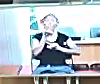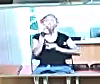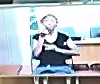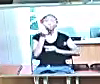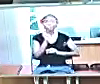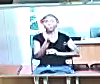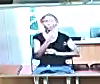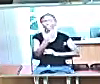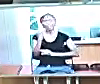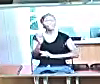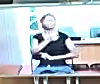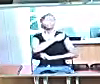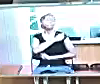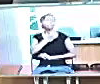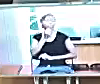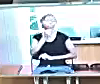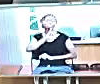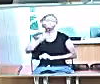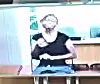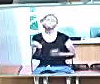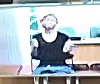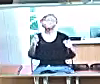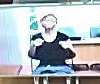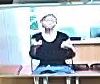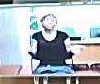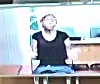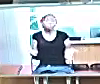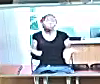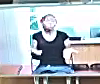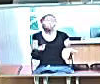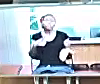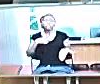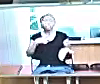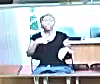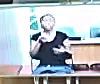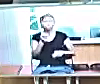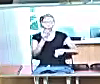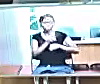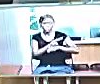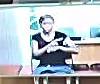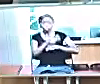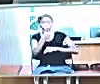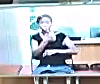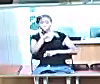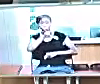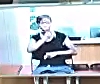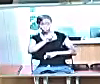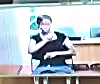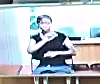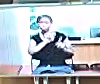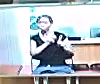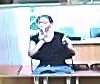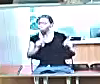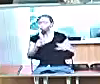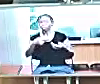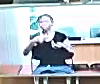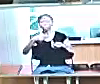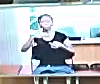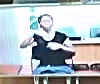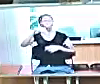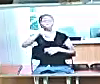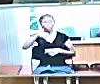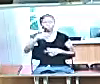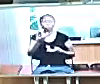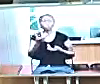essa oportunidade emprega hoje 250 professores direto monitores que atuam